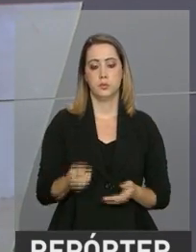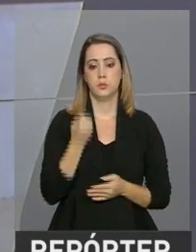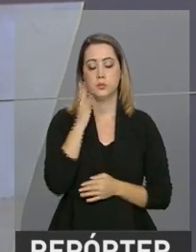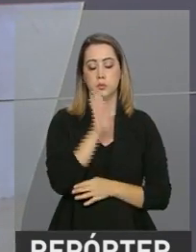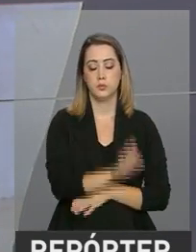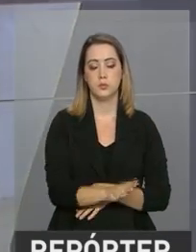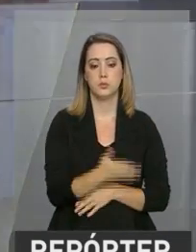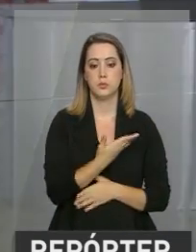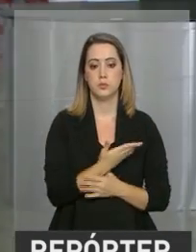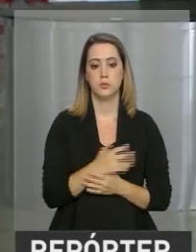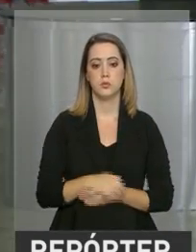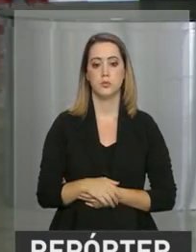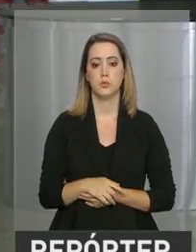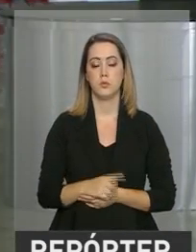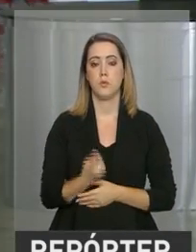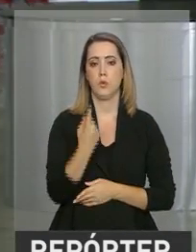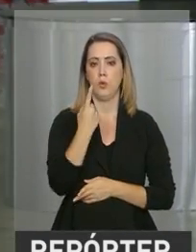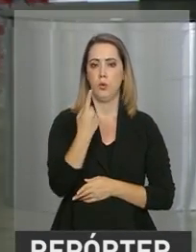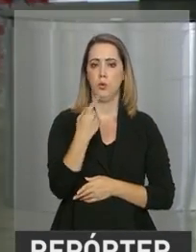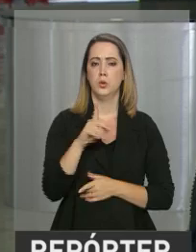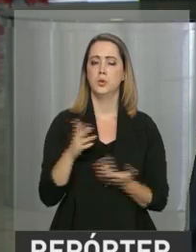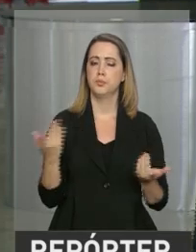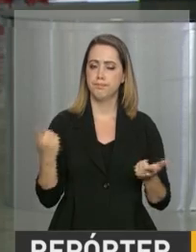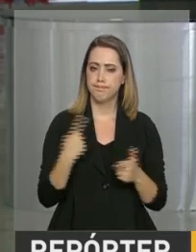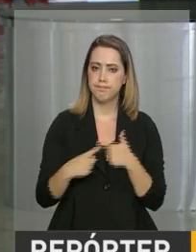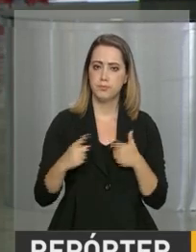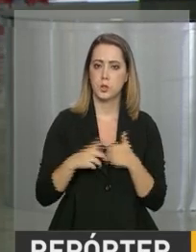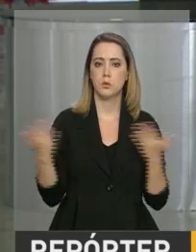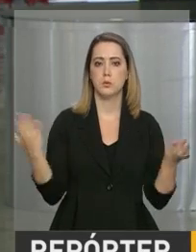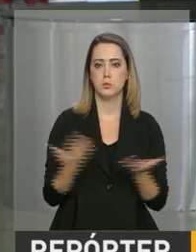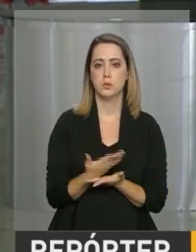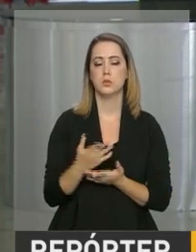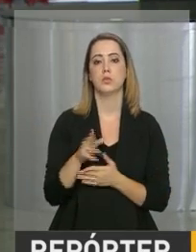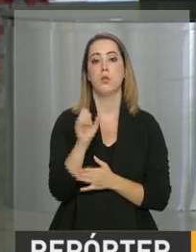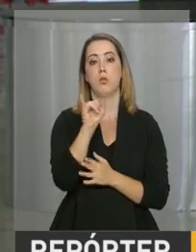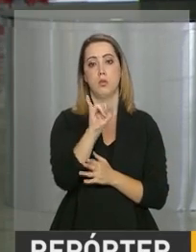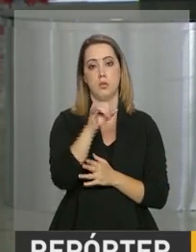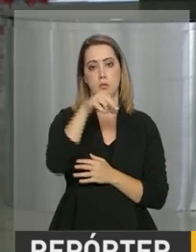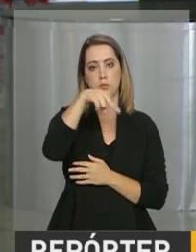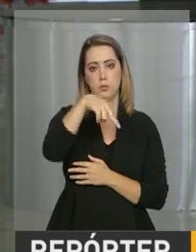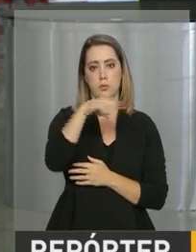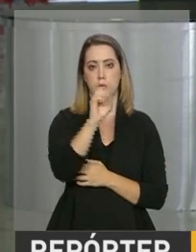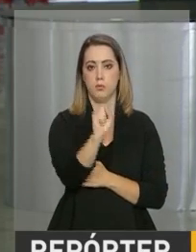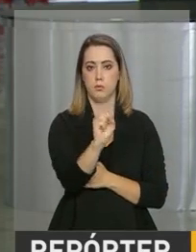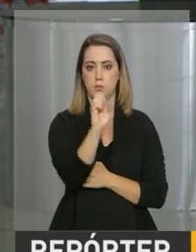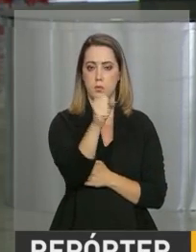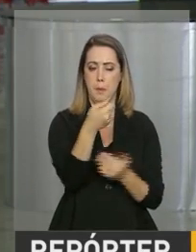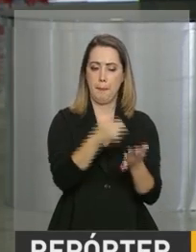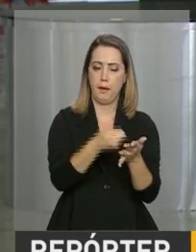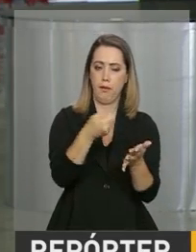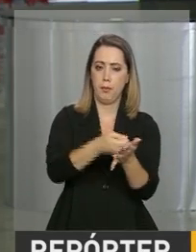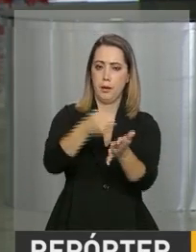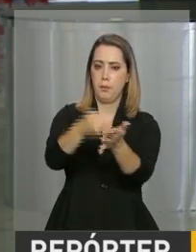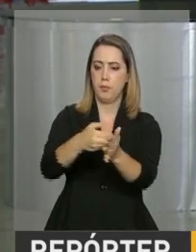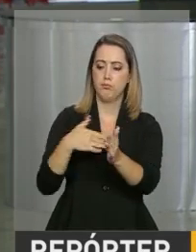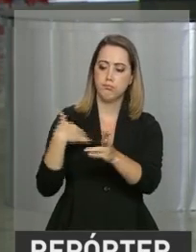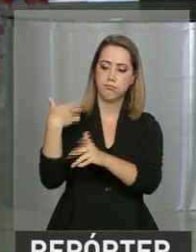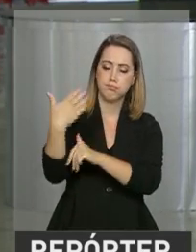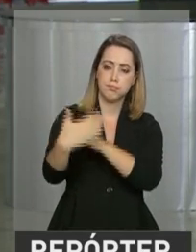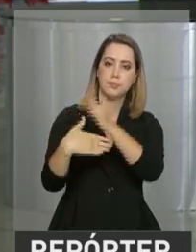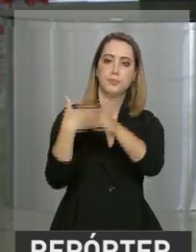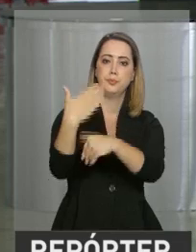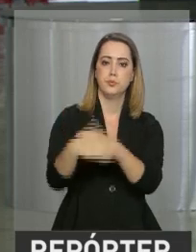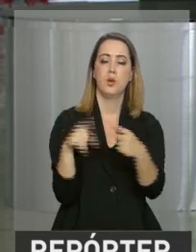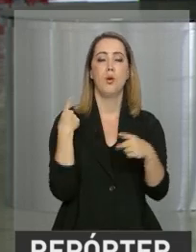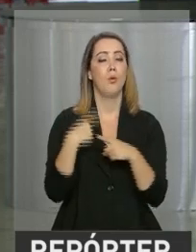tarde, Zé Luiz. Um dos principais desafios do sistema previdenciário brasileiro é ser sustentável a longo prazo. Por que isso, Zé